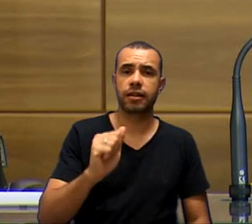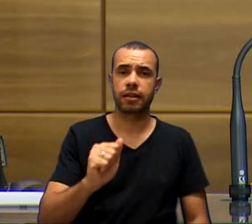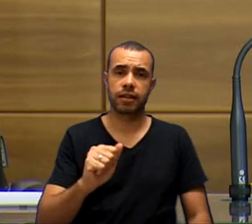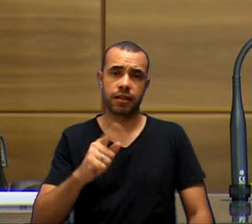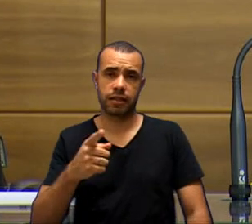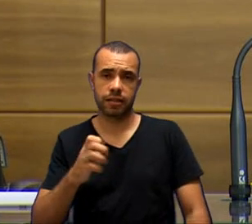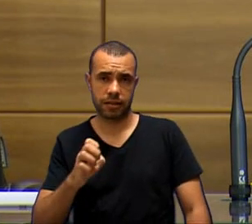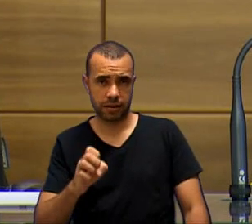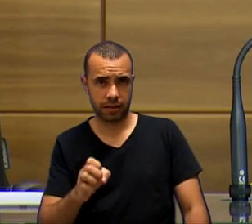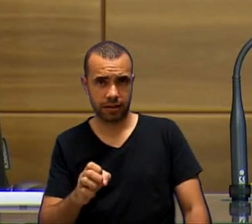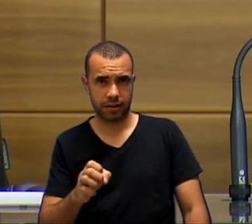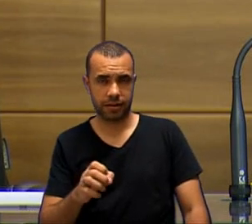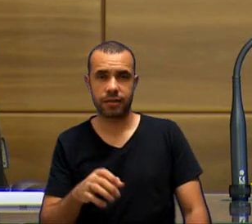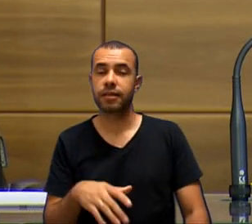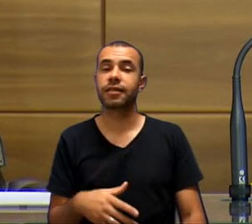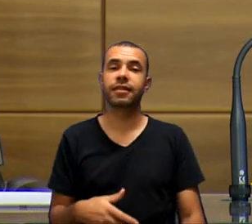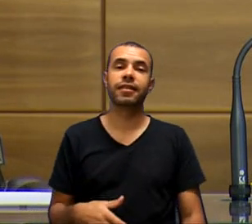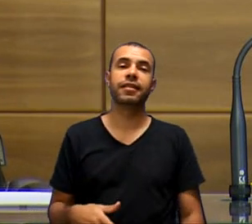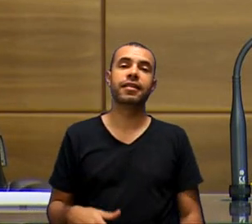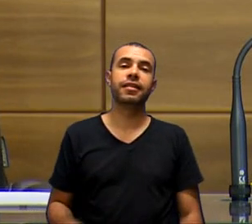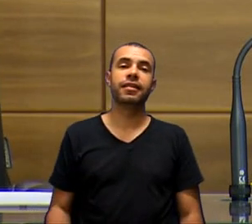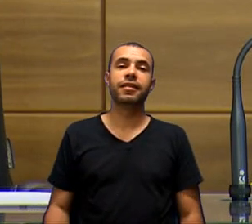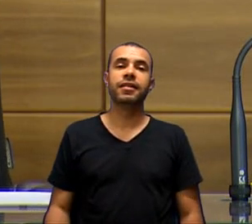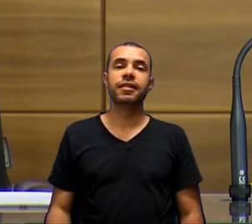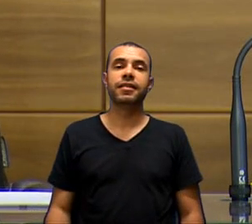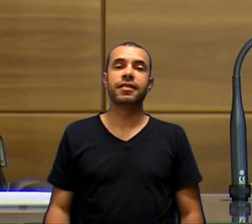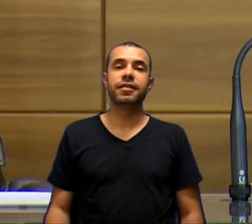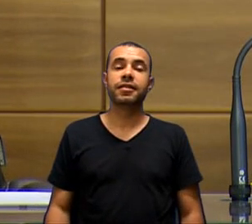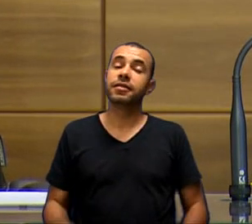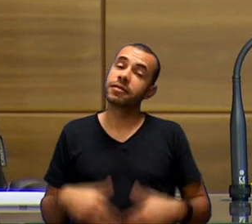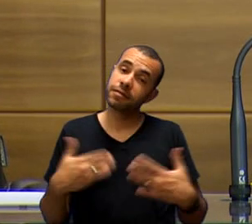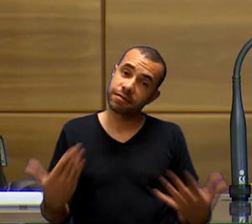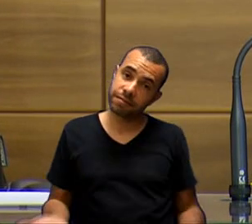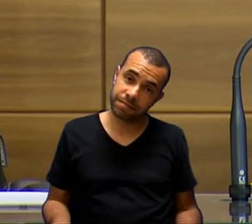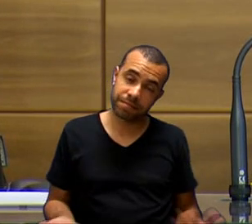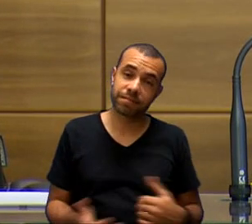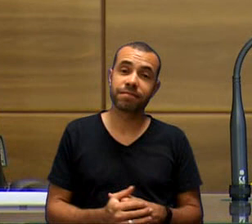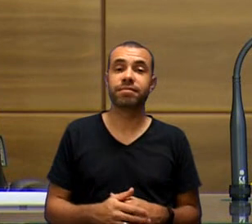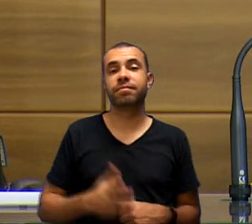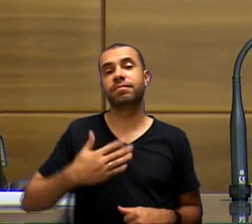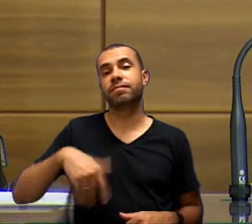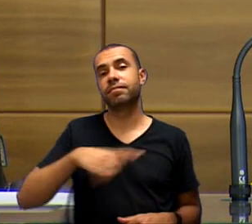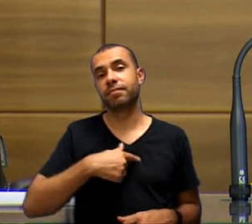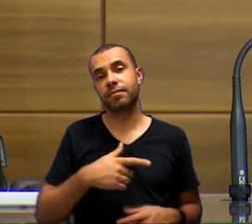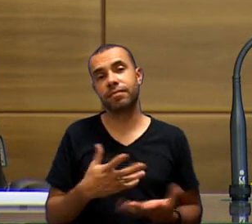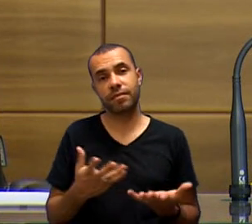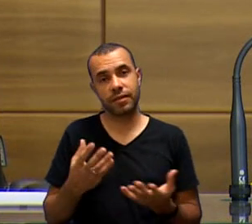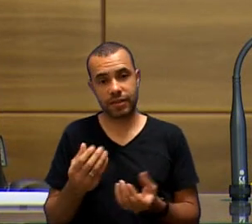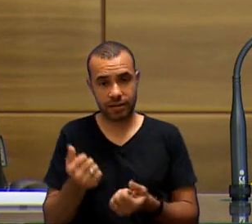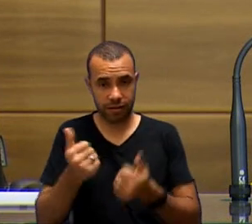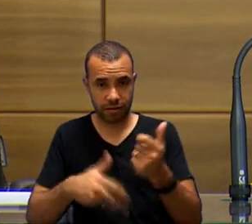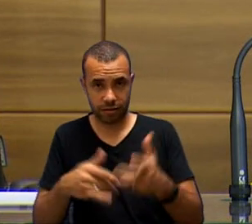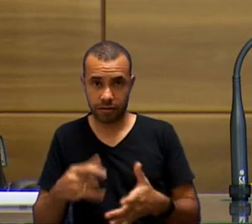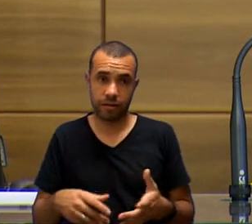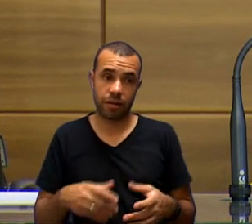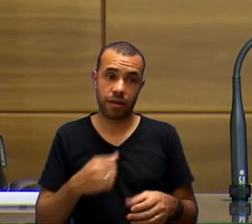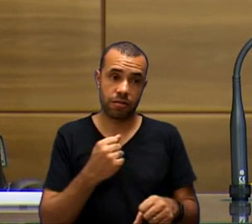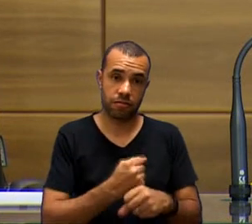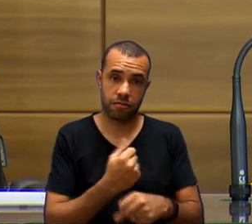de Fomento. Por isso, nós trouxemos a situação das obras que já foram